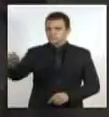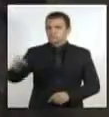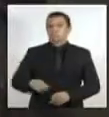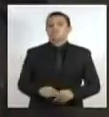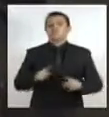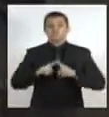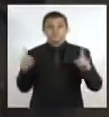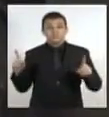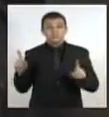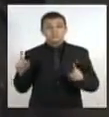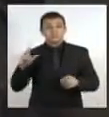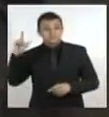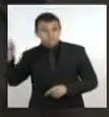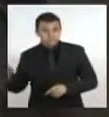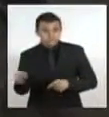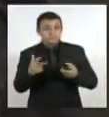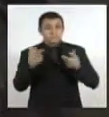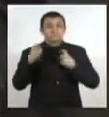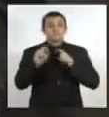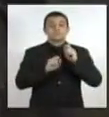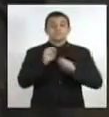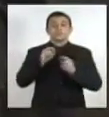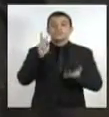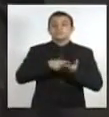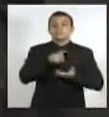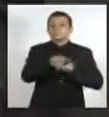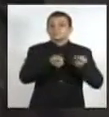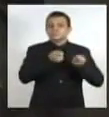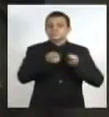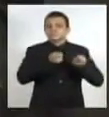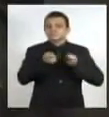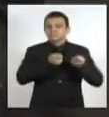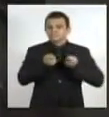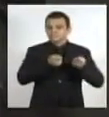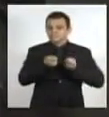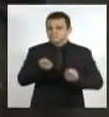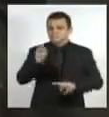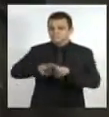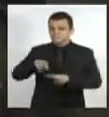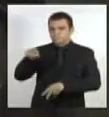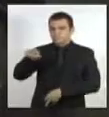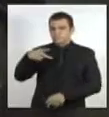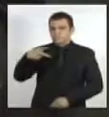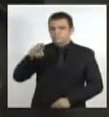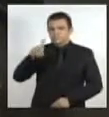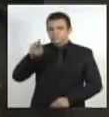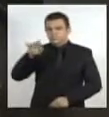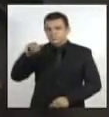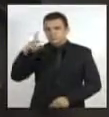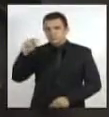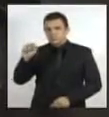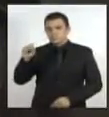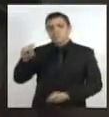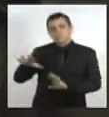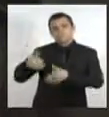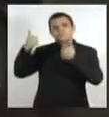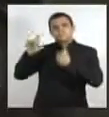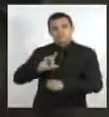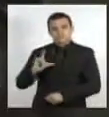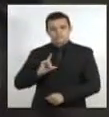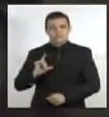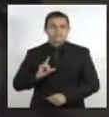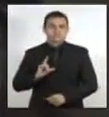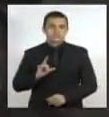Força Nacional, percebe-se que, na verdade, o controle no que diz respeito ao sistema penitenciário do nosso Estado melhorou bastante,